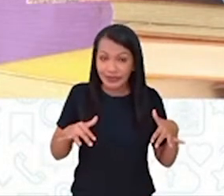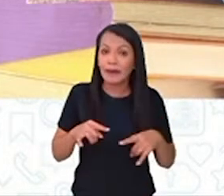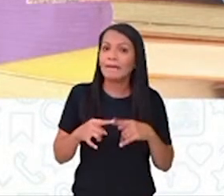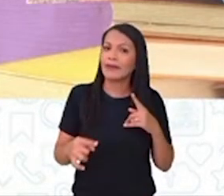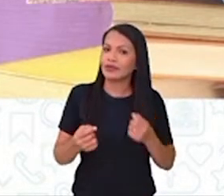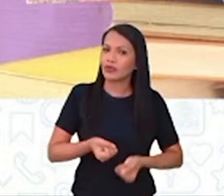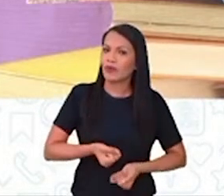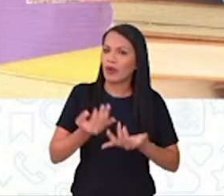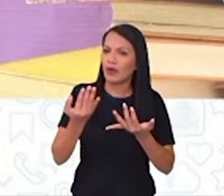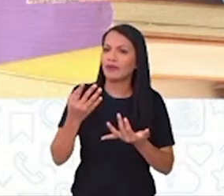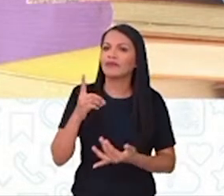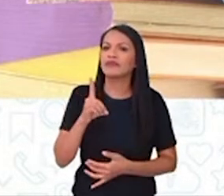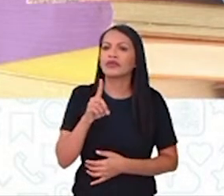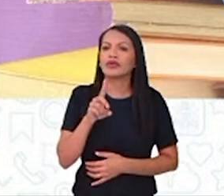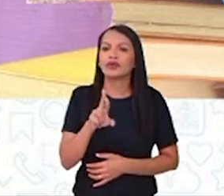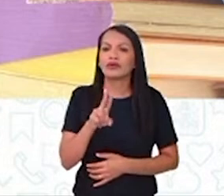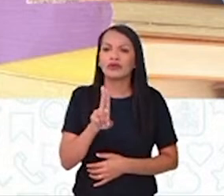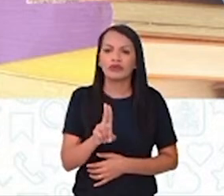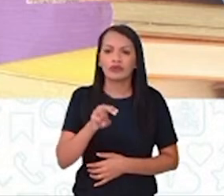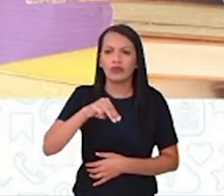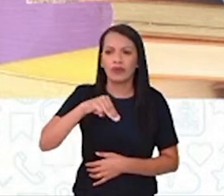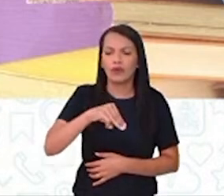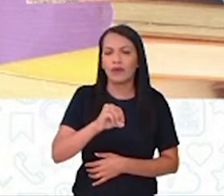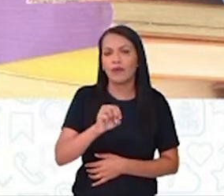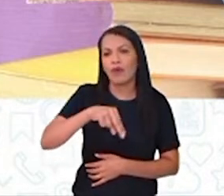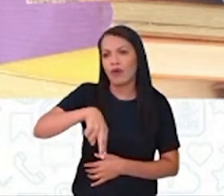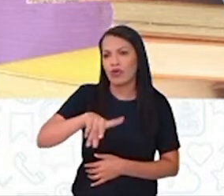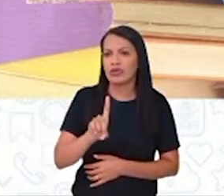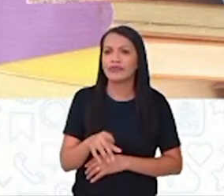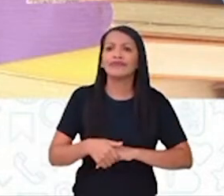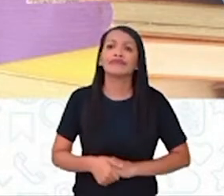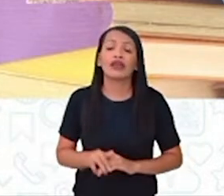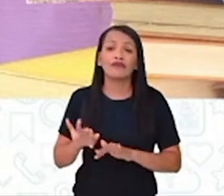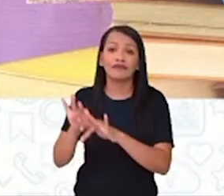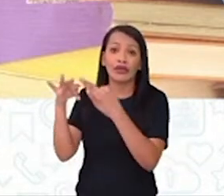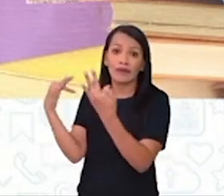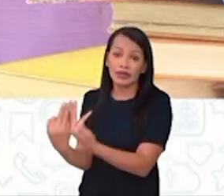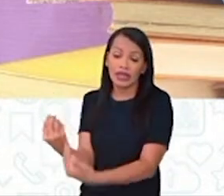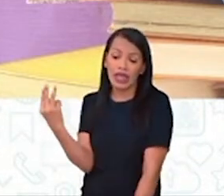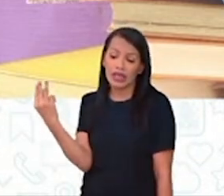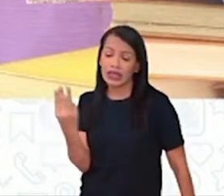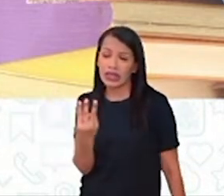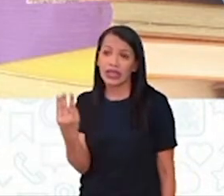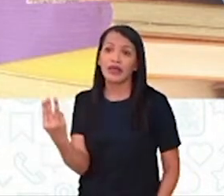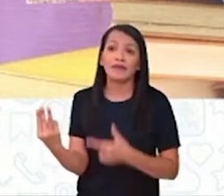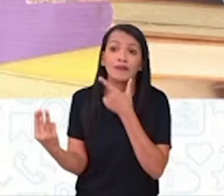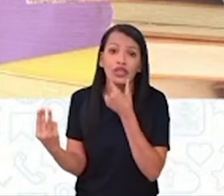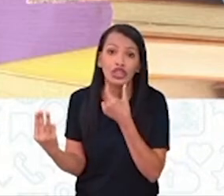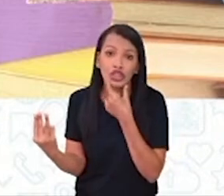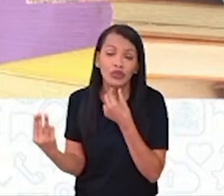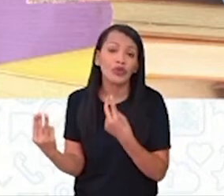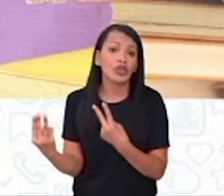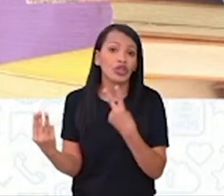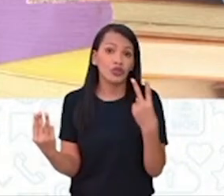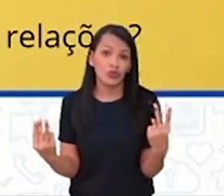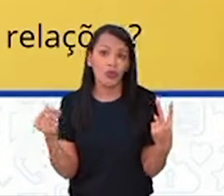de Drummond, Família. 3 meninos e 2 meninas, sendo uma ainda de colo, e a mulher que trata de